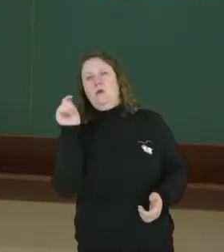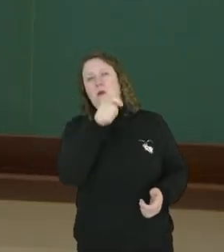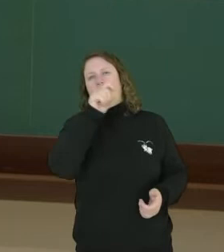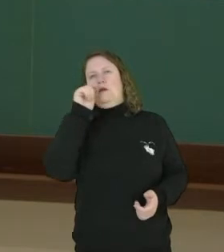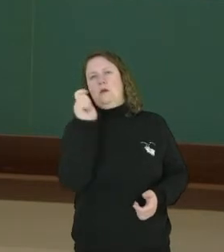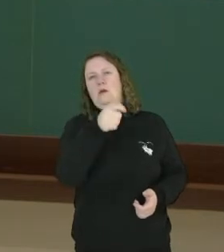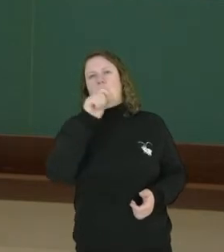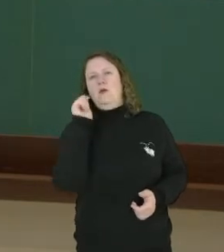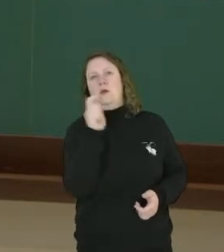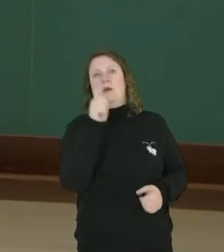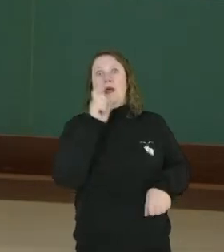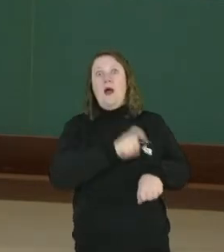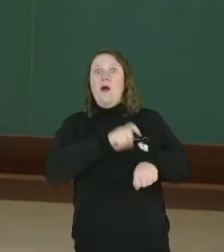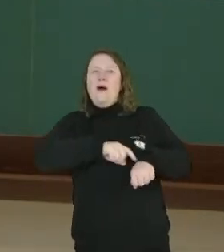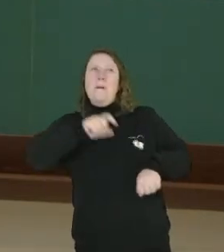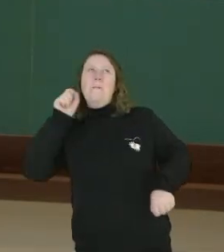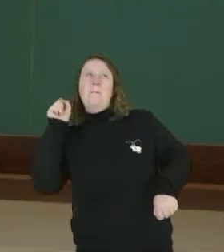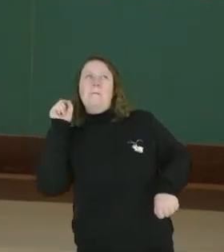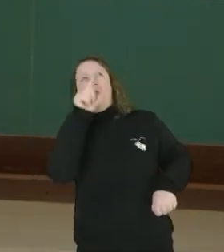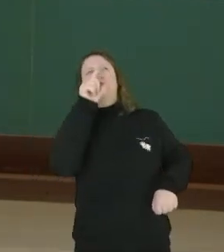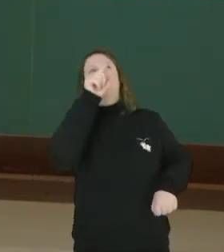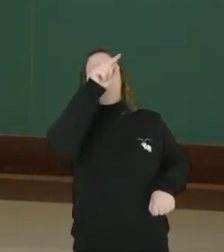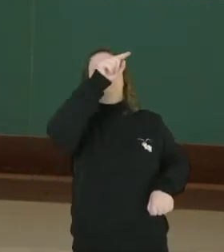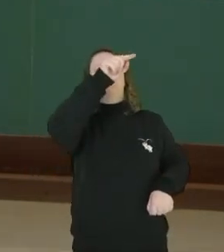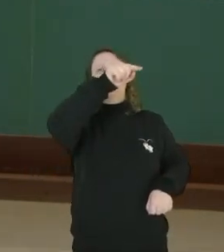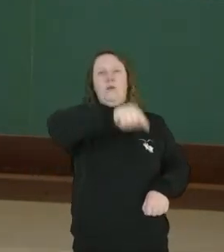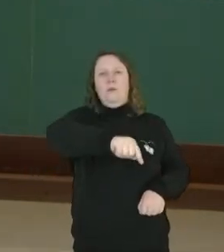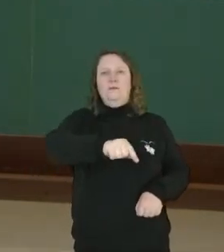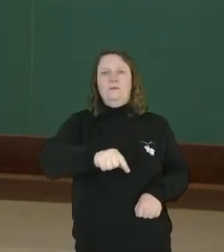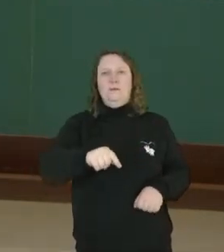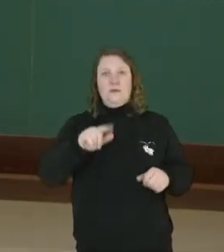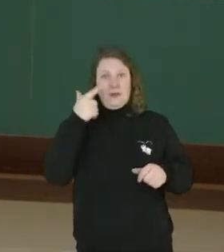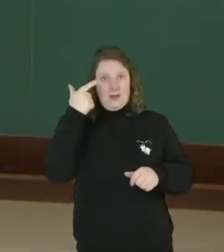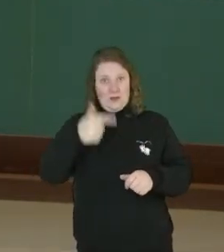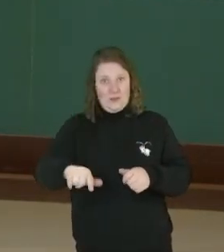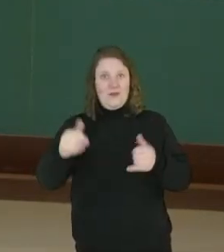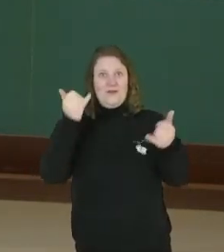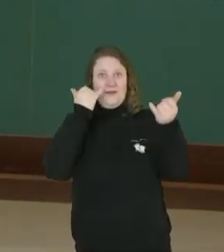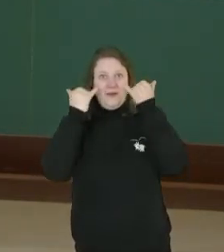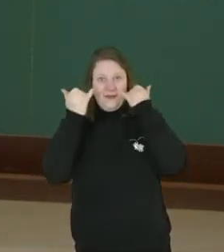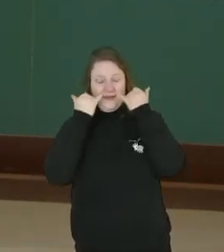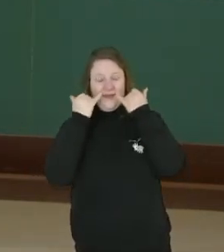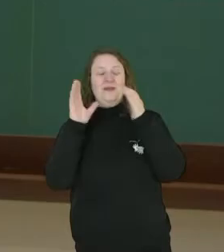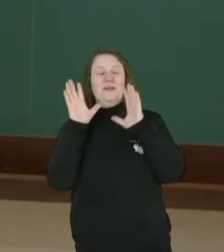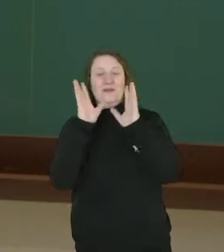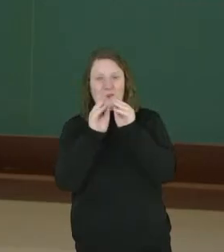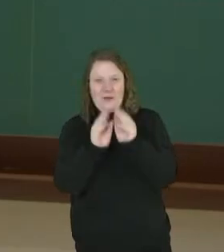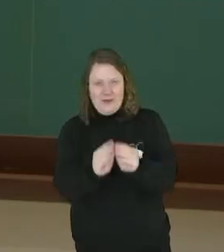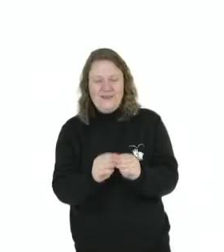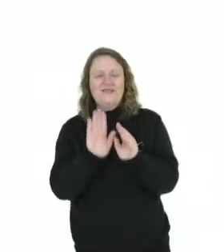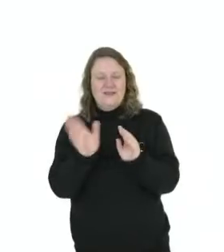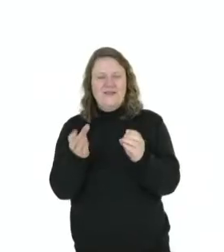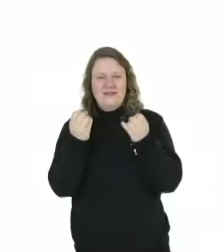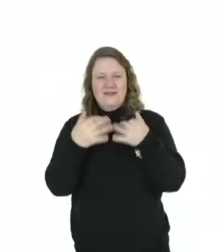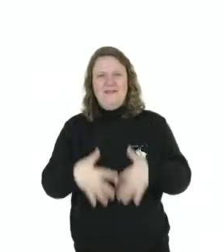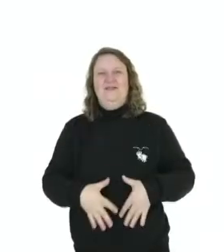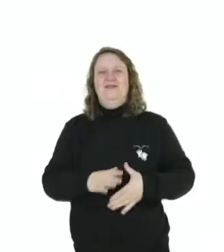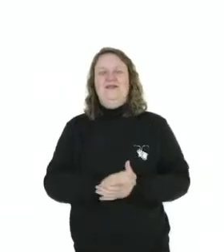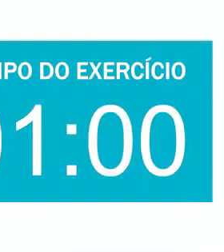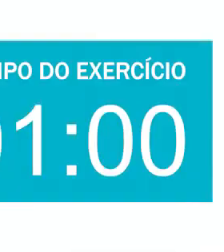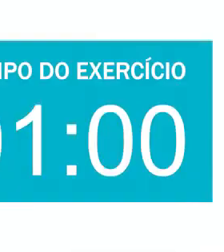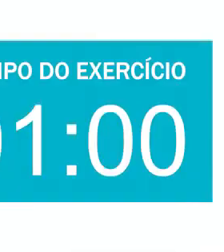Eu vou dar um tempinho para vocês poderem ler e tirar as informações principais, daqui a pouco eu já volto para resolver essa questão junto com vocês.